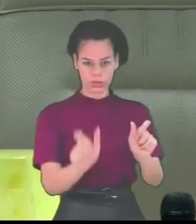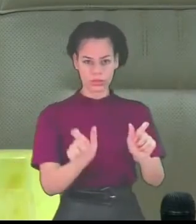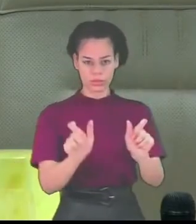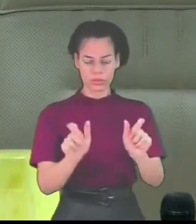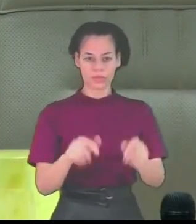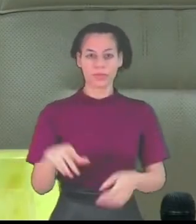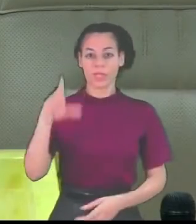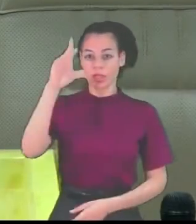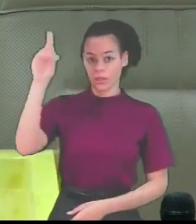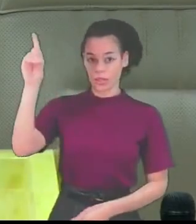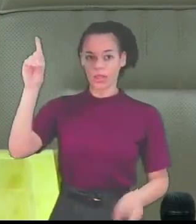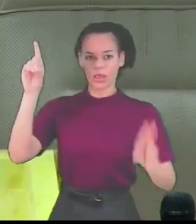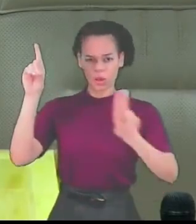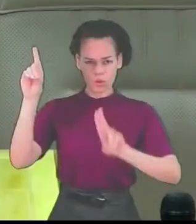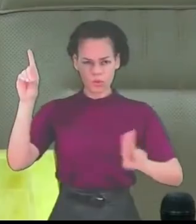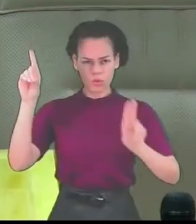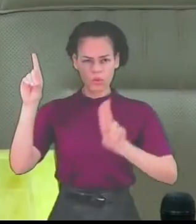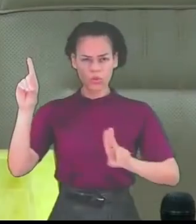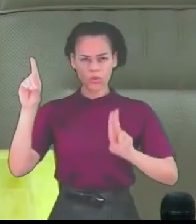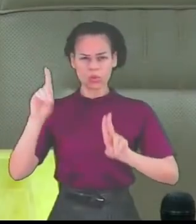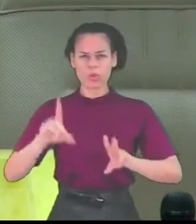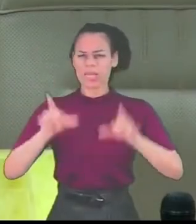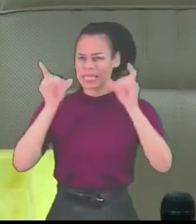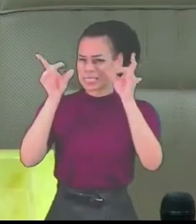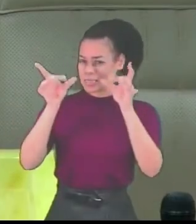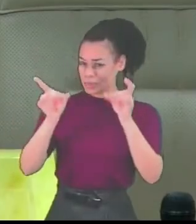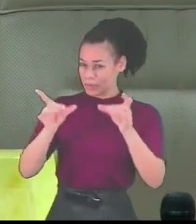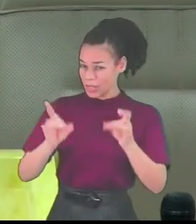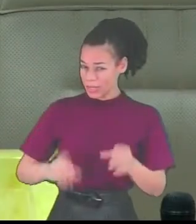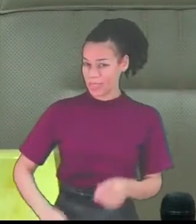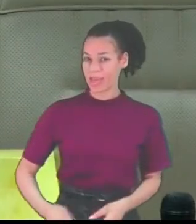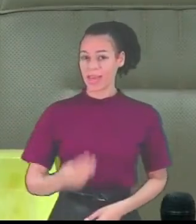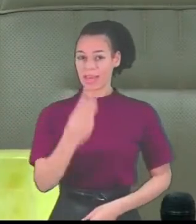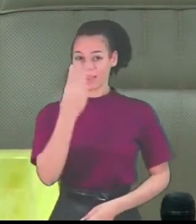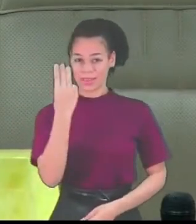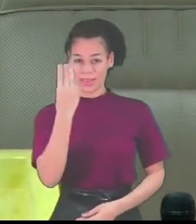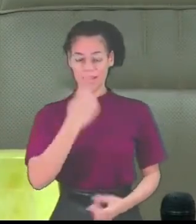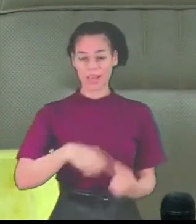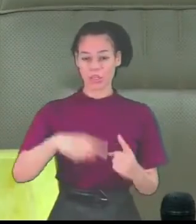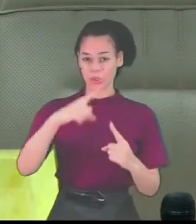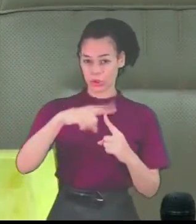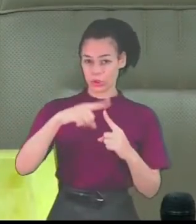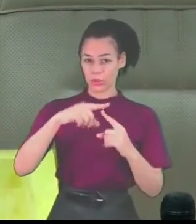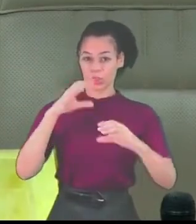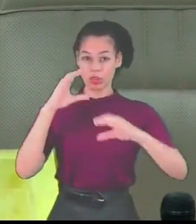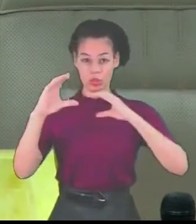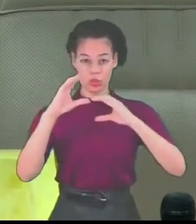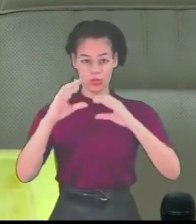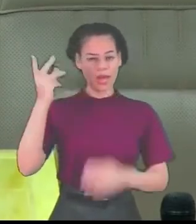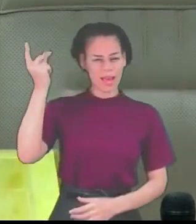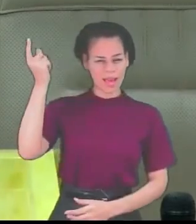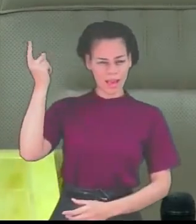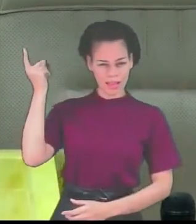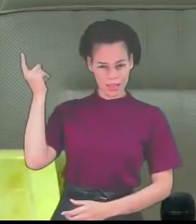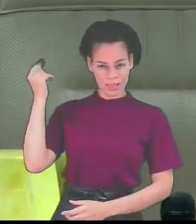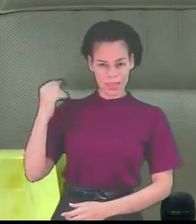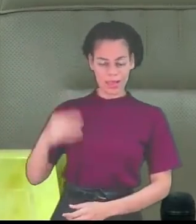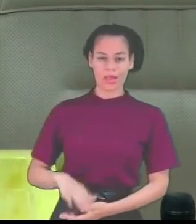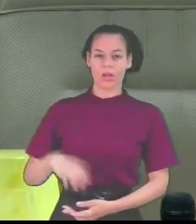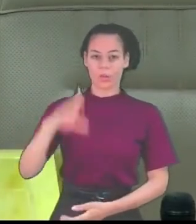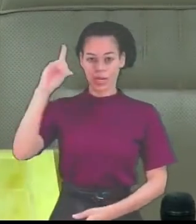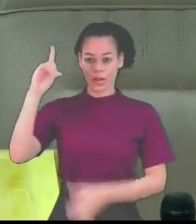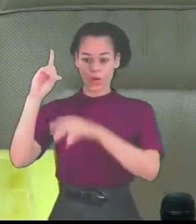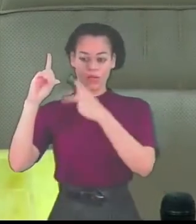a Deus usou especificamente três formas de comunicação Na antiguidade para falar com